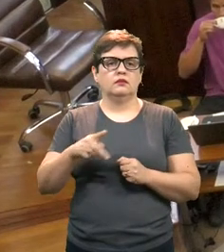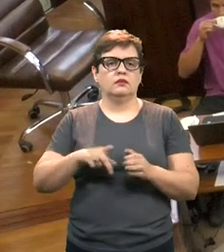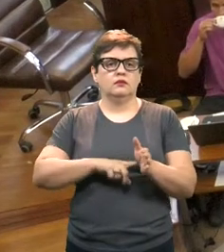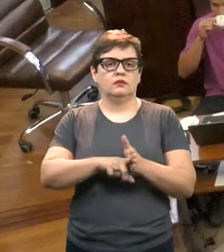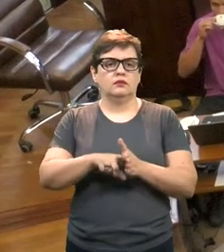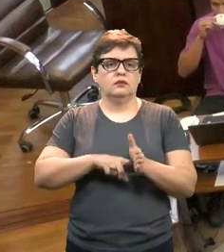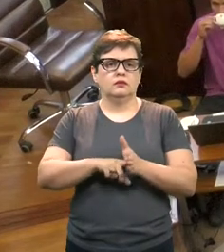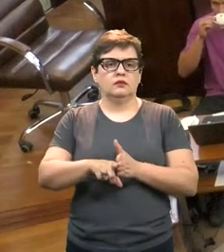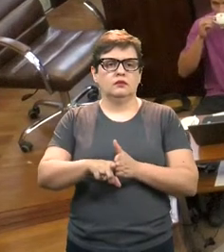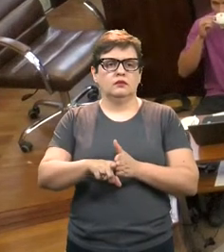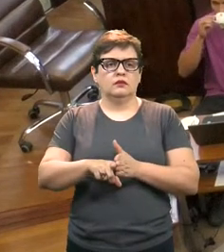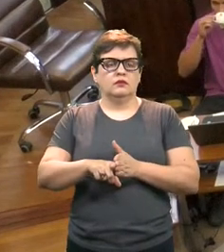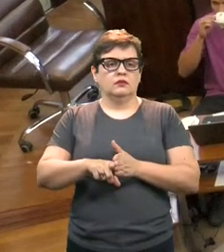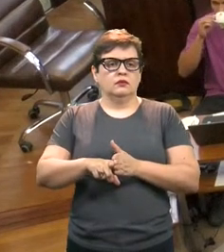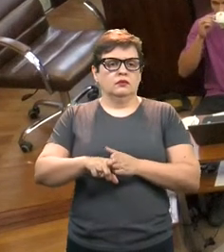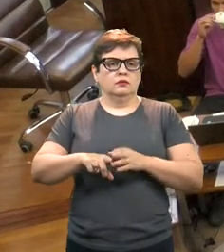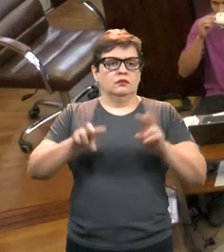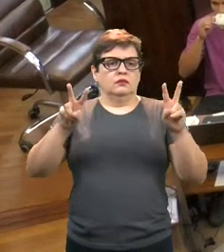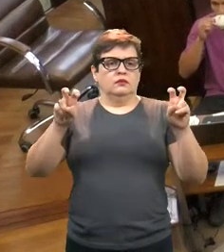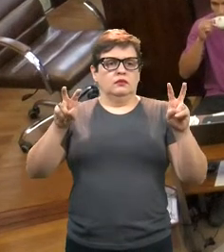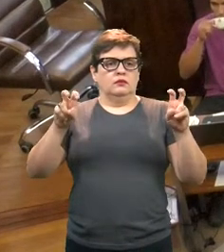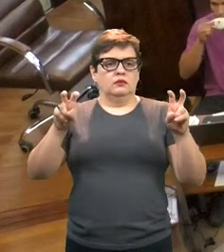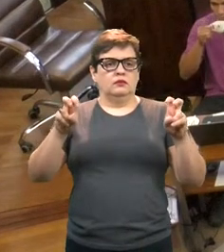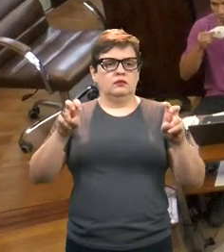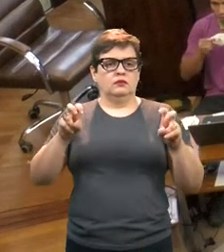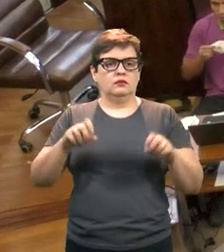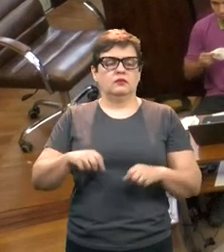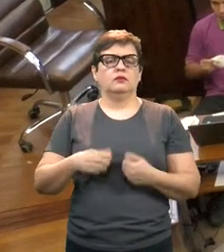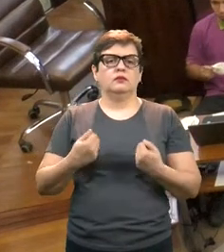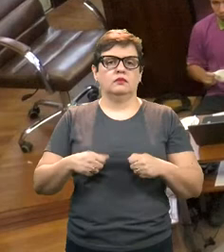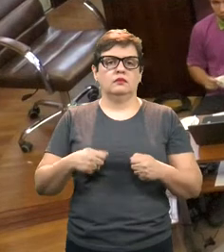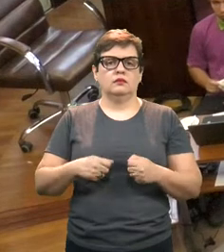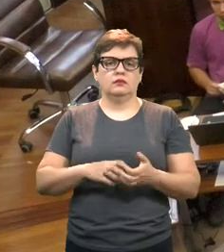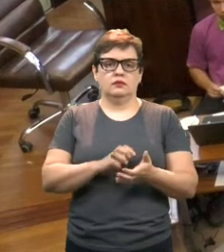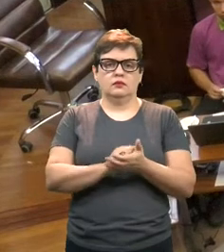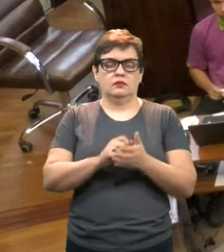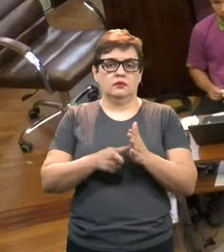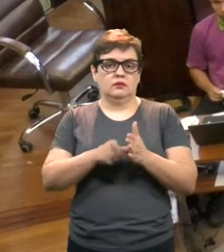perguntas relacionadas com o assunto, sendo que deverão se inscrever